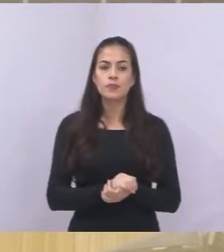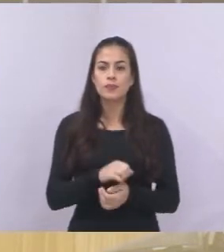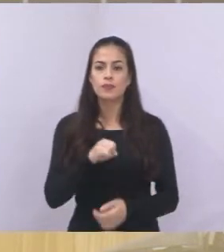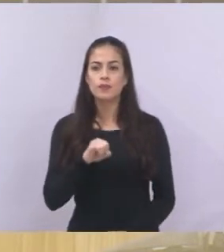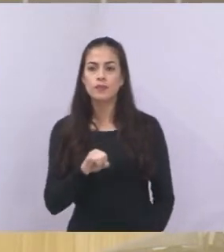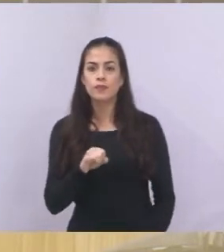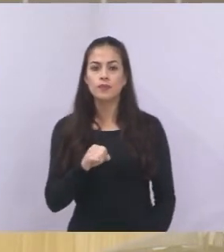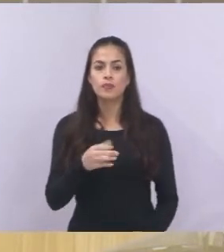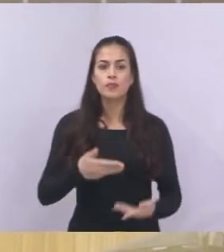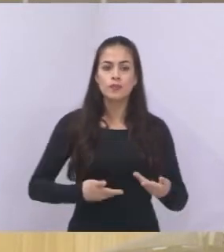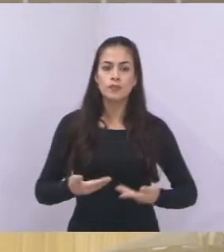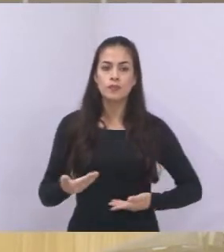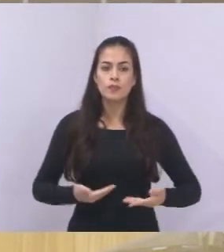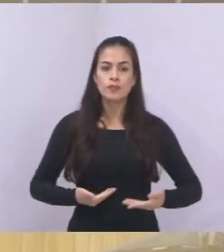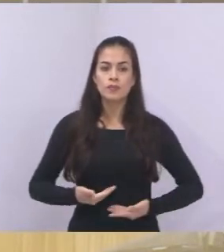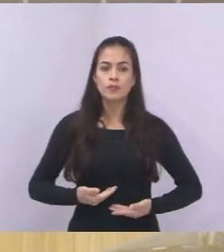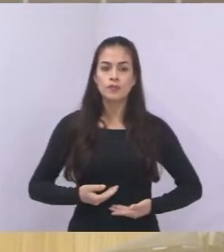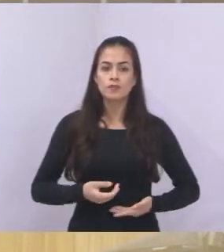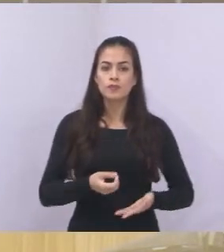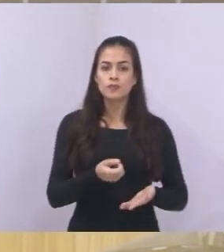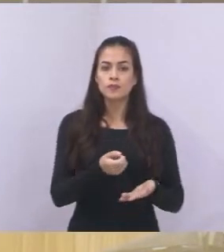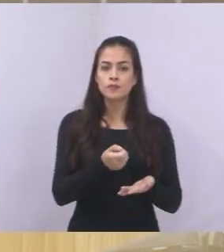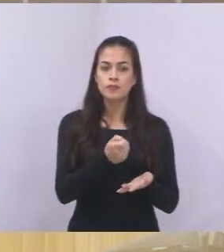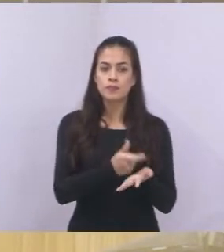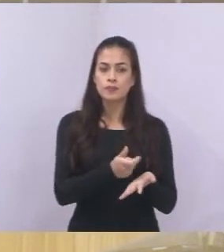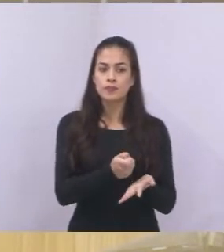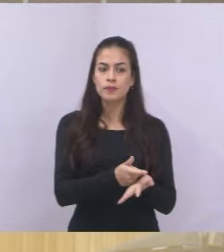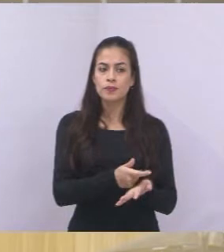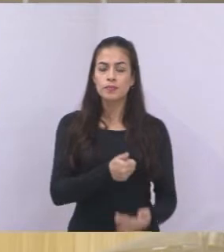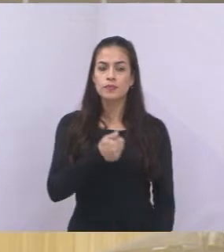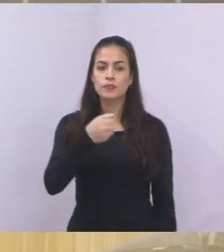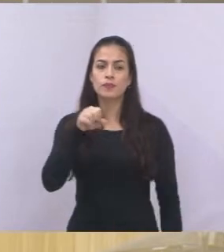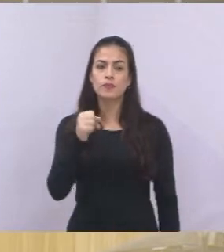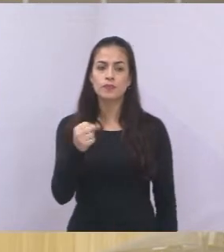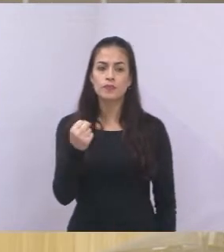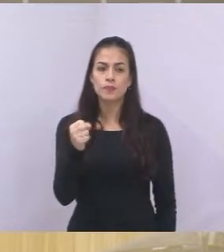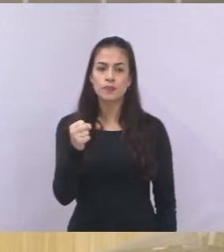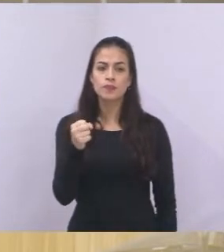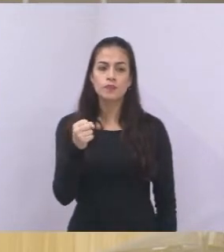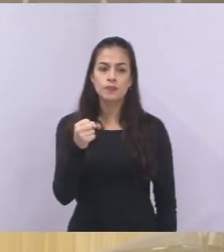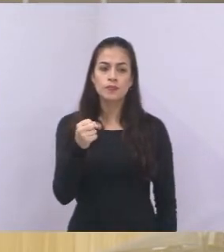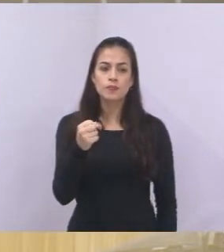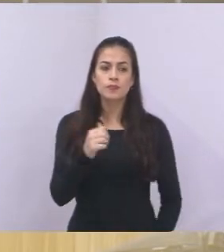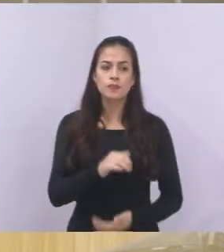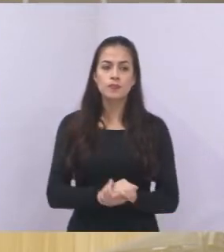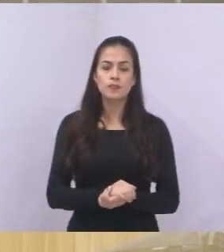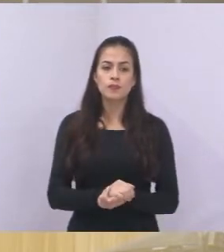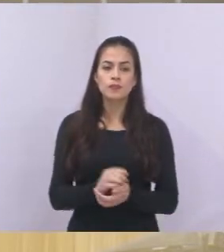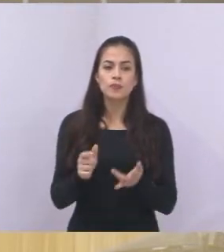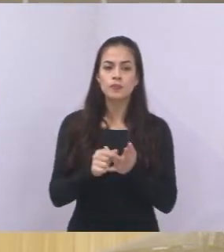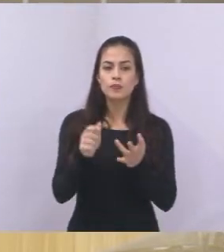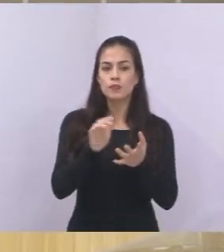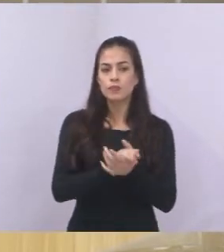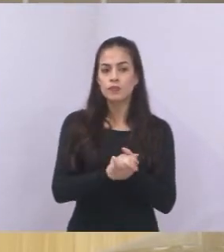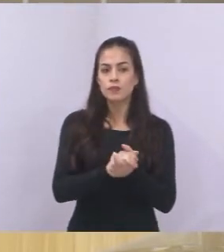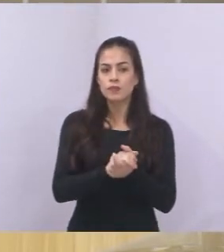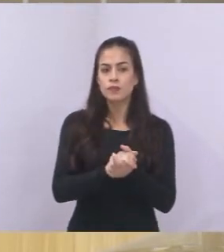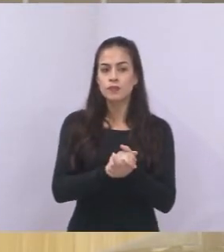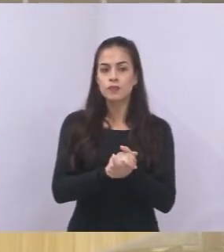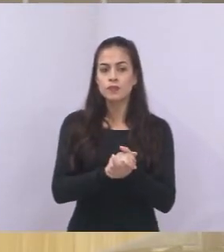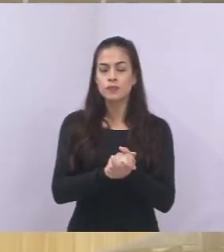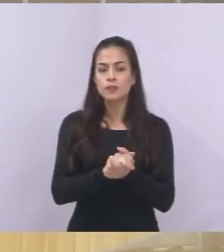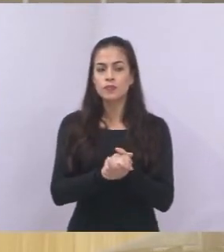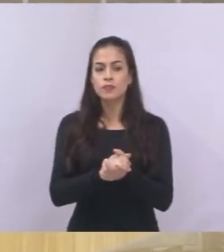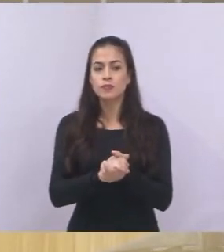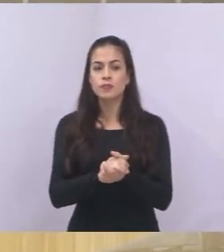vertido 18 contribuições mensais ou seu casamento ou irmão ou união estável tiverem sido